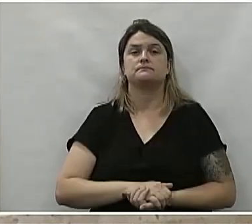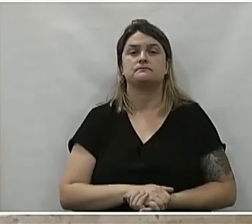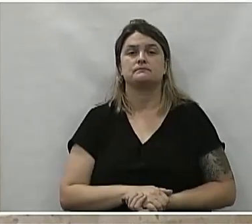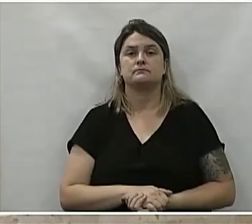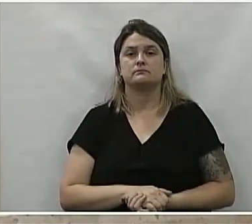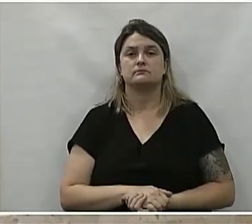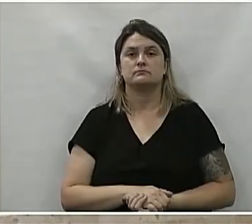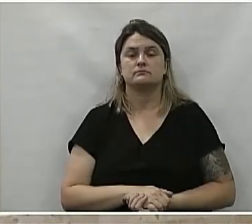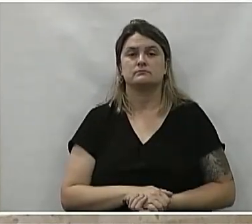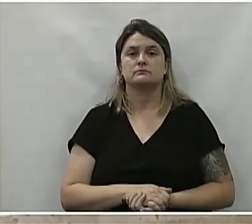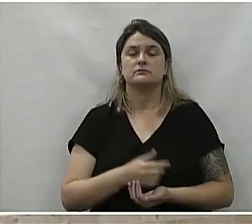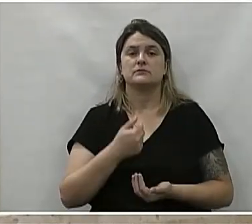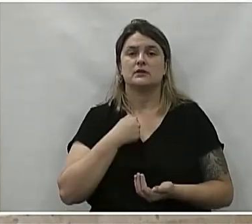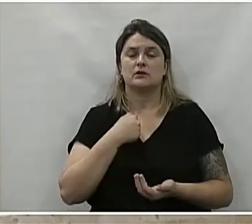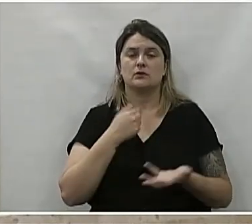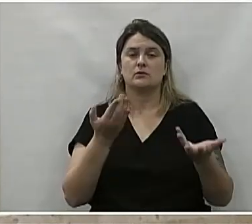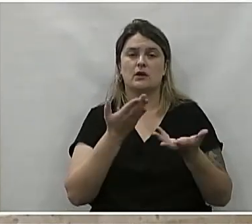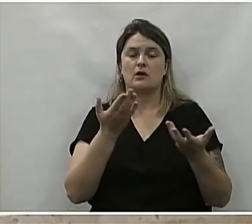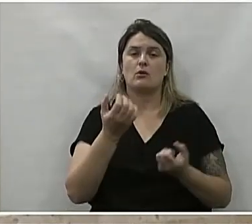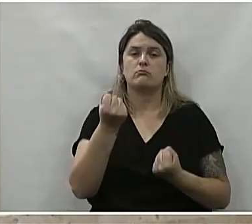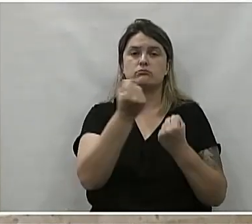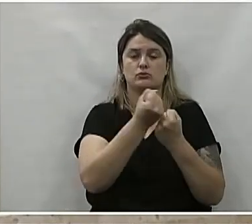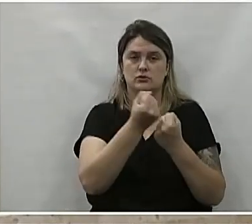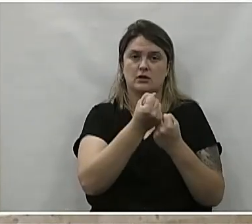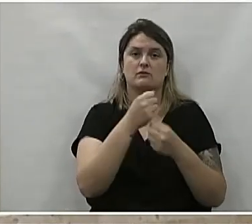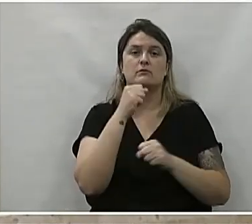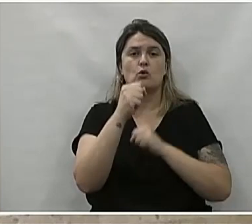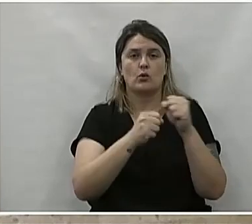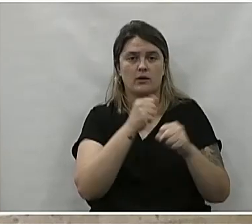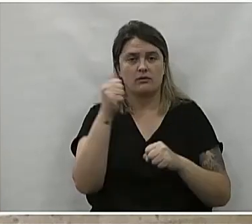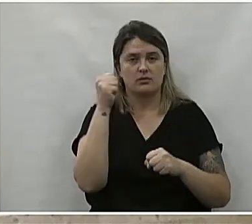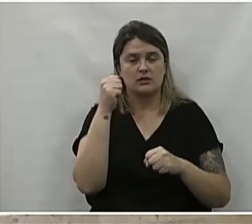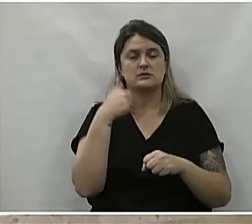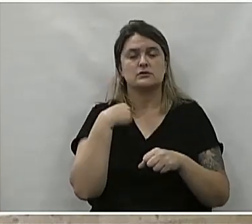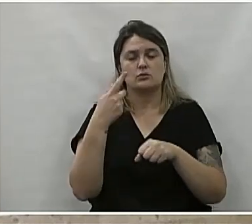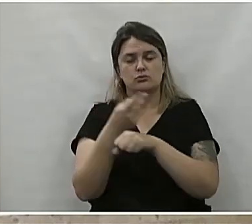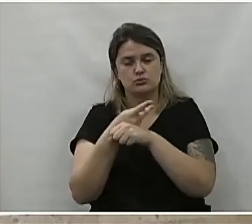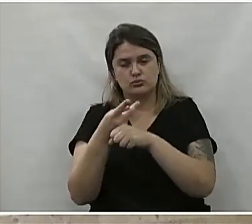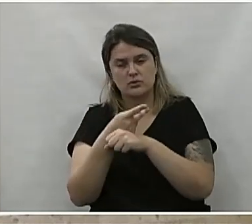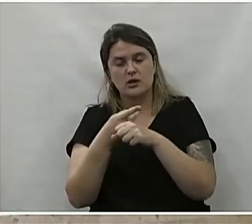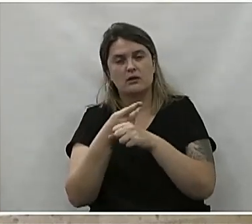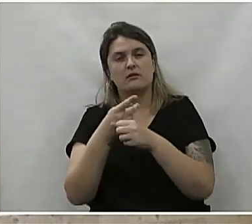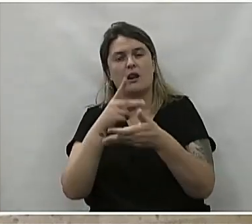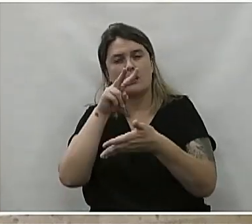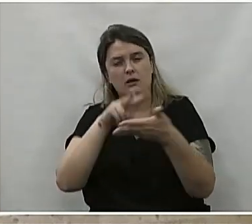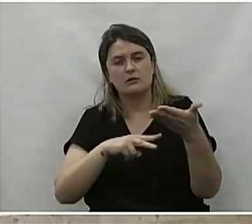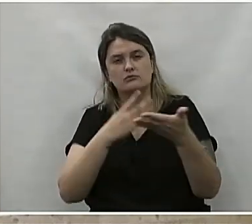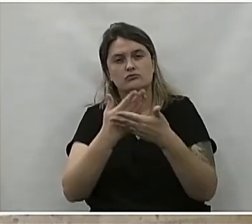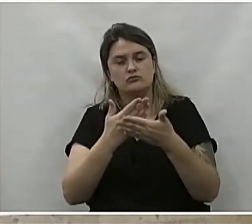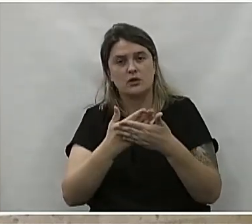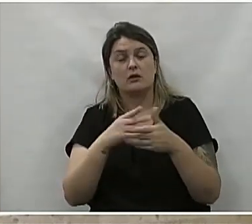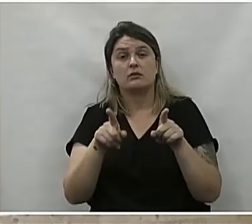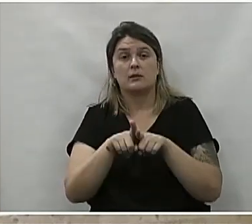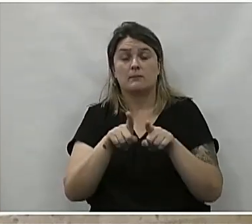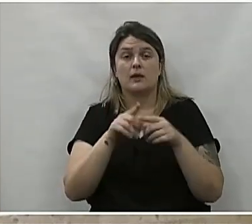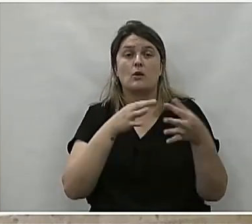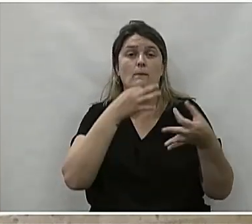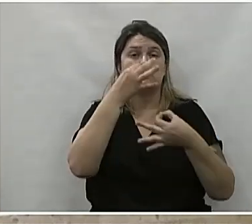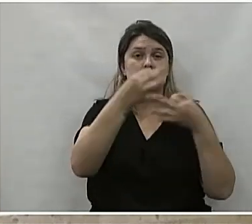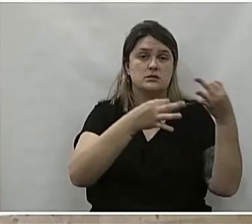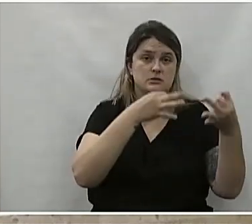Então Fica aqui Corri atrás Também Procurei analisar Também Dei alguns